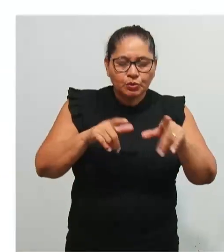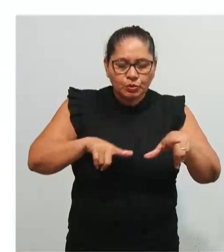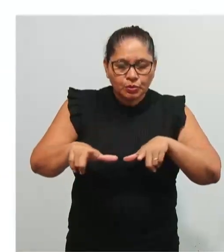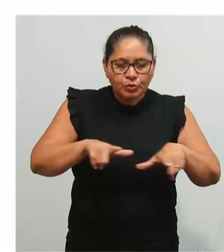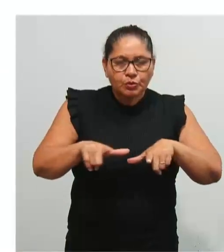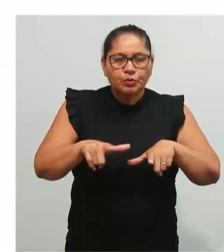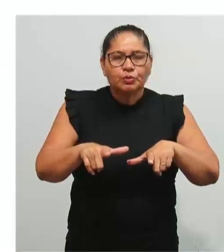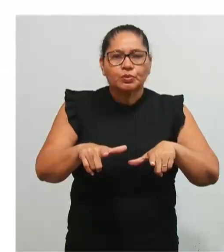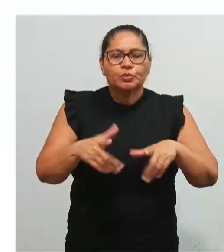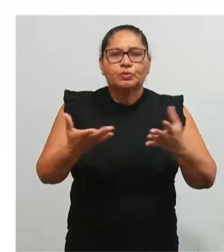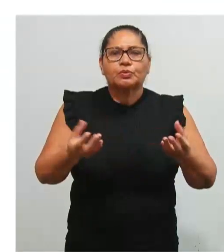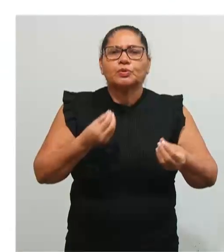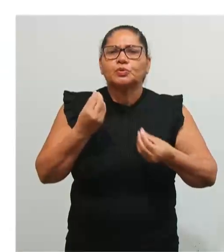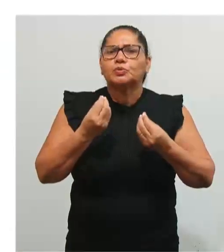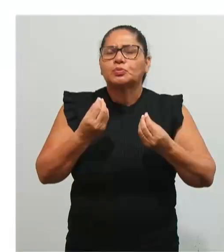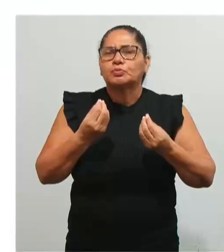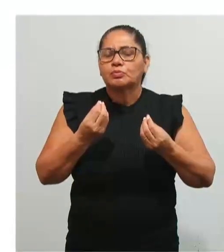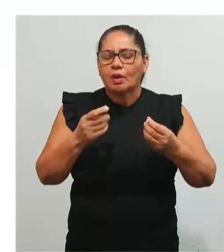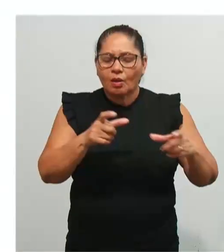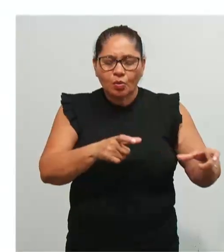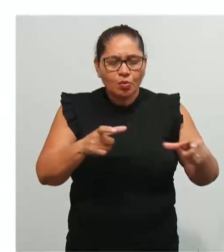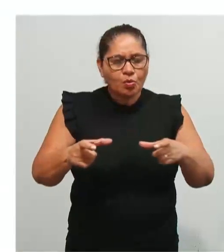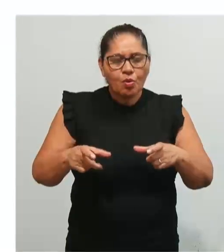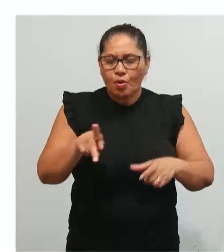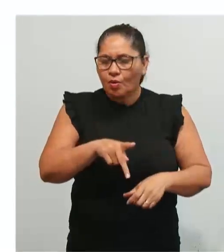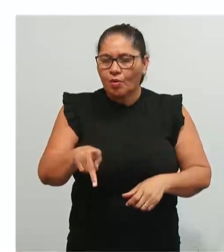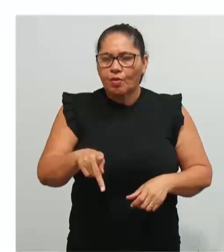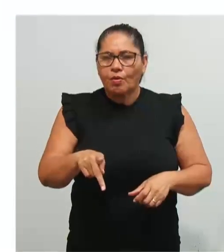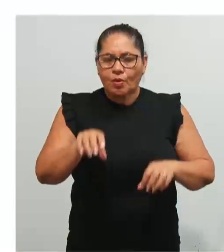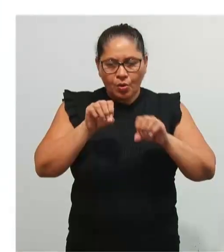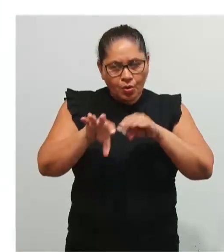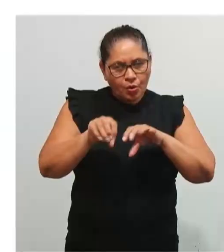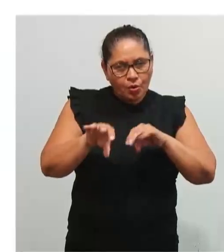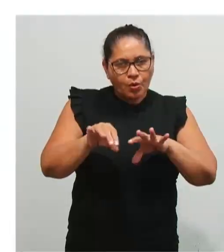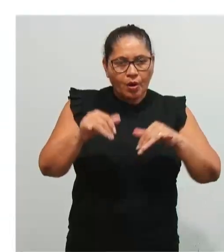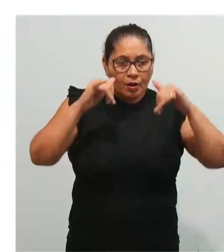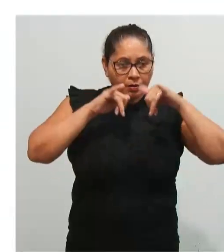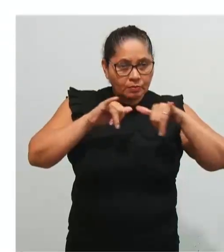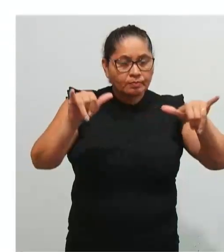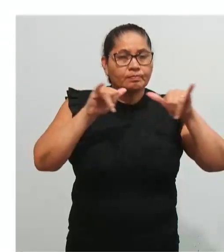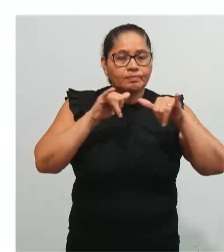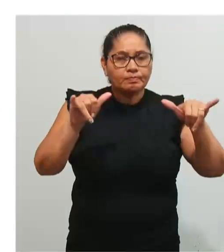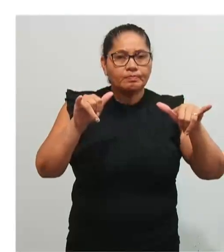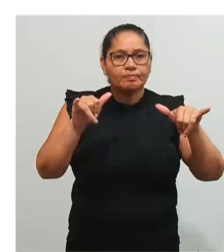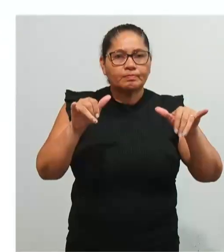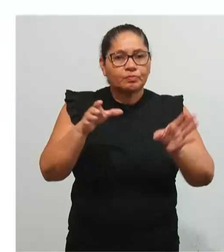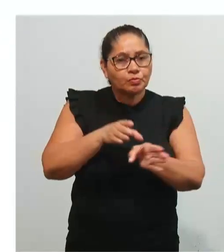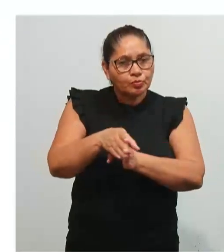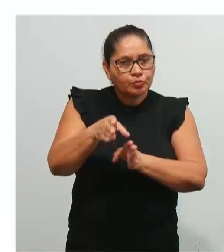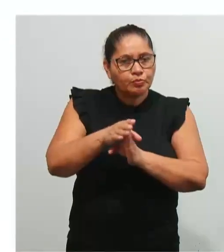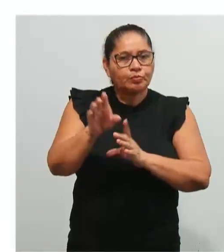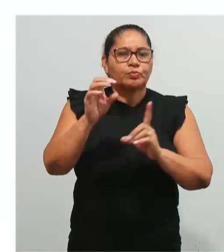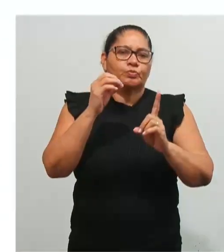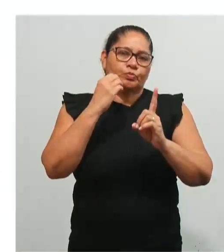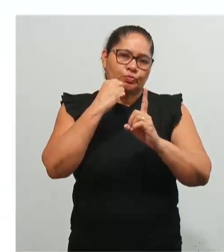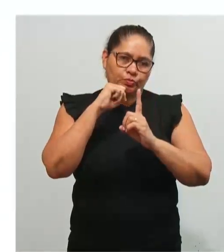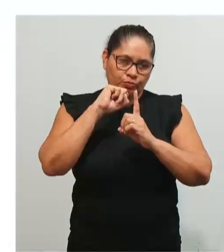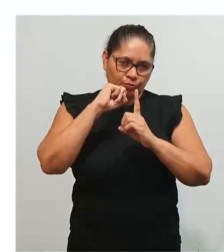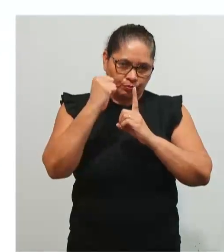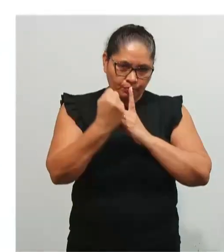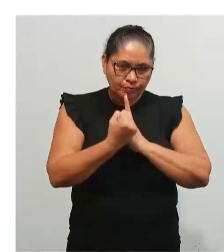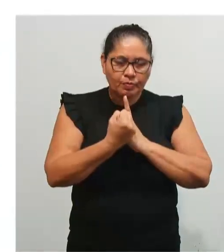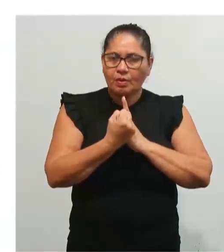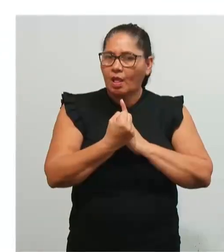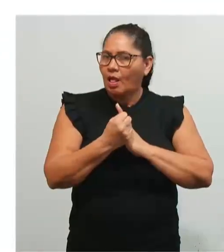e campanhas dos órgãos públicos deverá ter caráter educativo, informativo ou de orientação social. Dela não